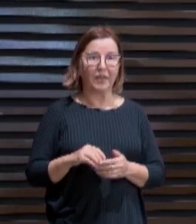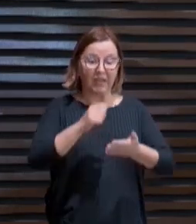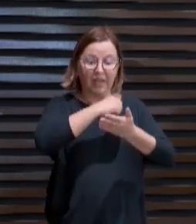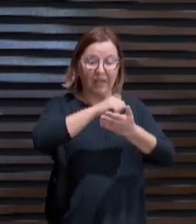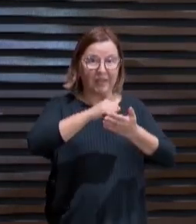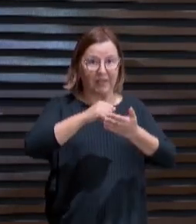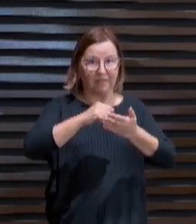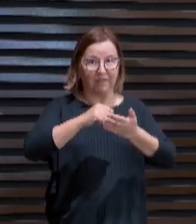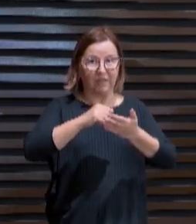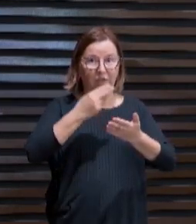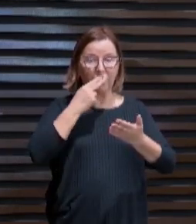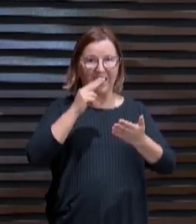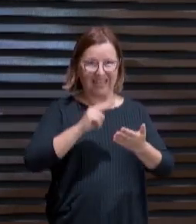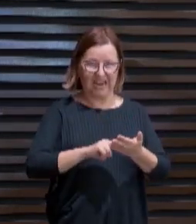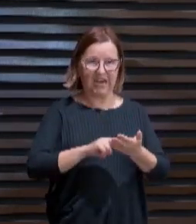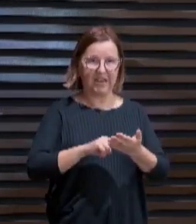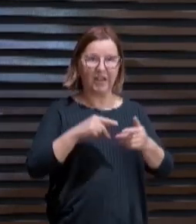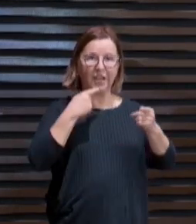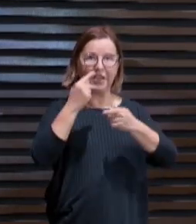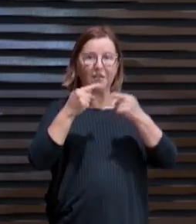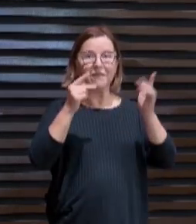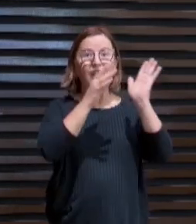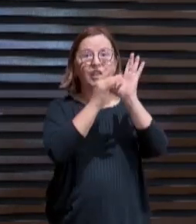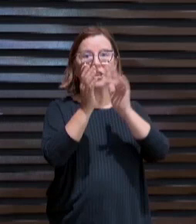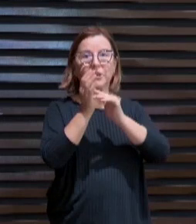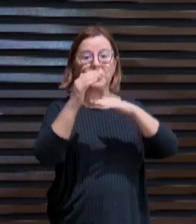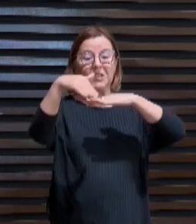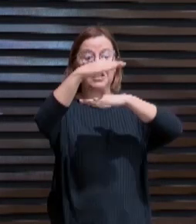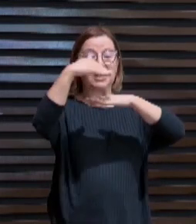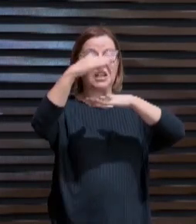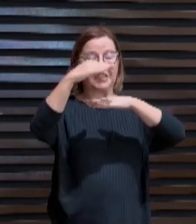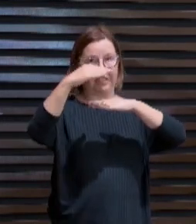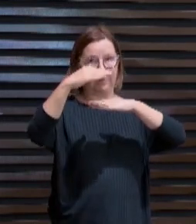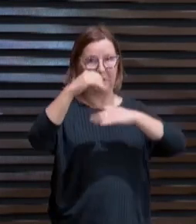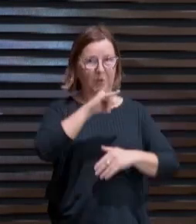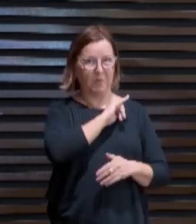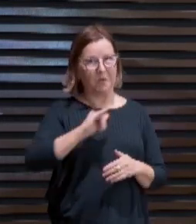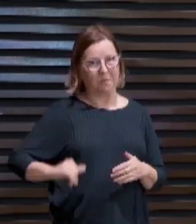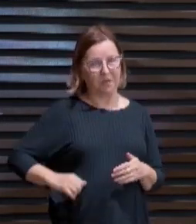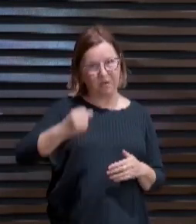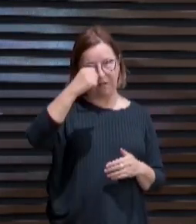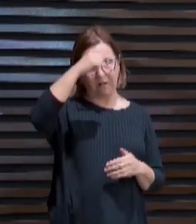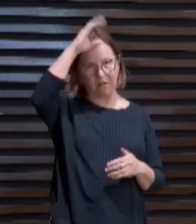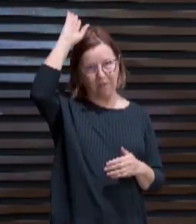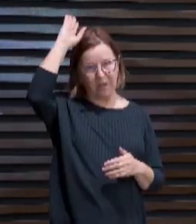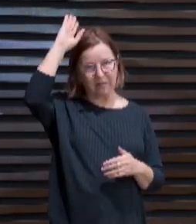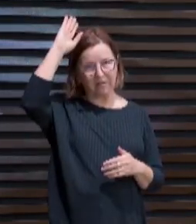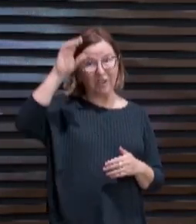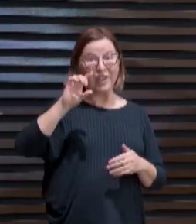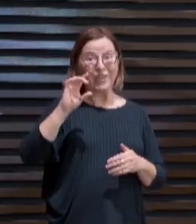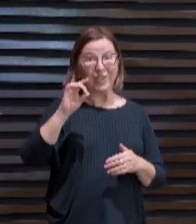acima do imperador já seria passível de morte. O simples fato de portar essa